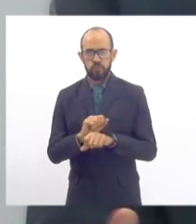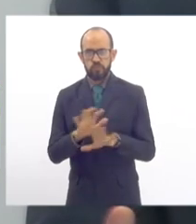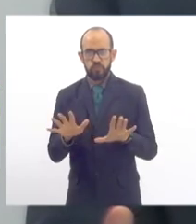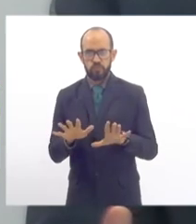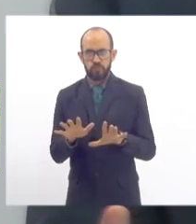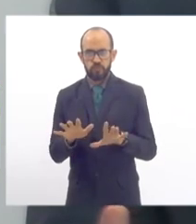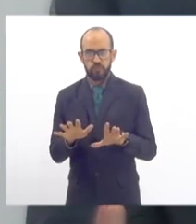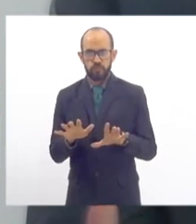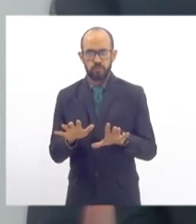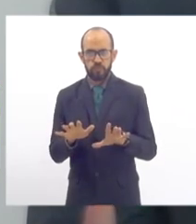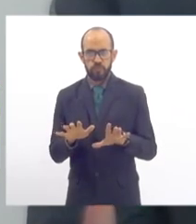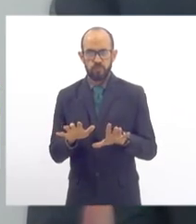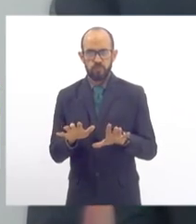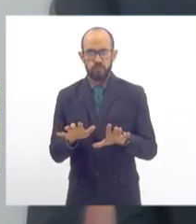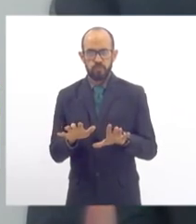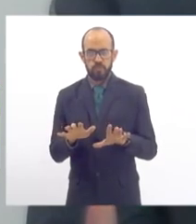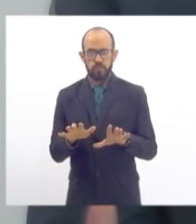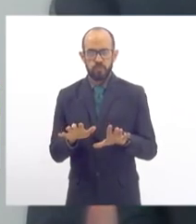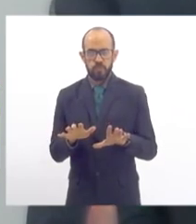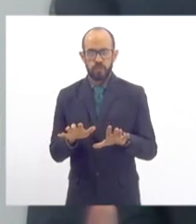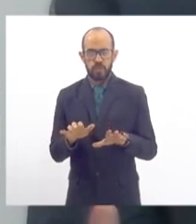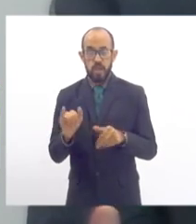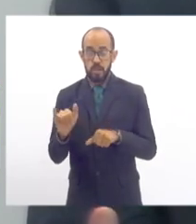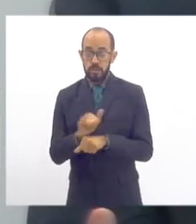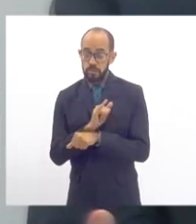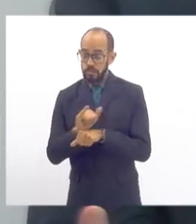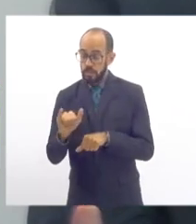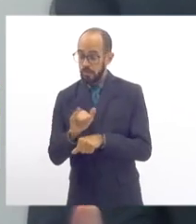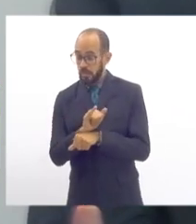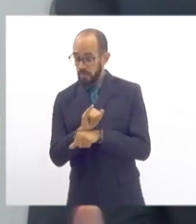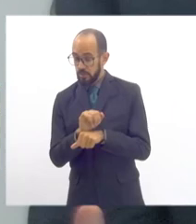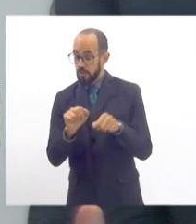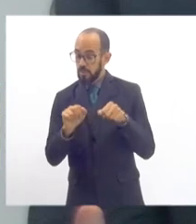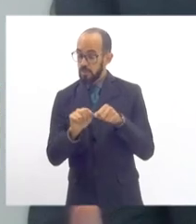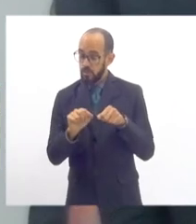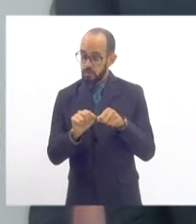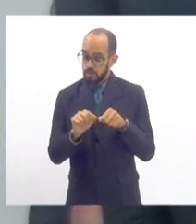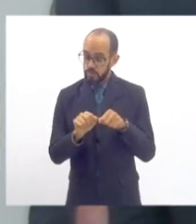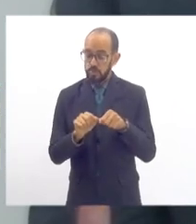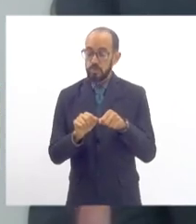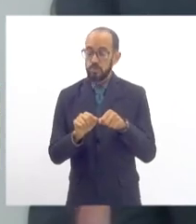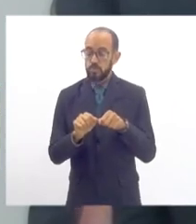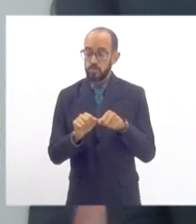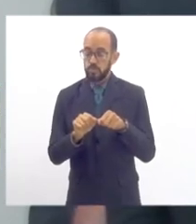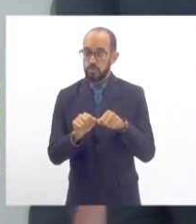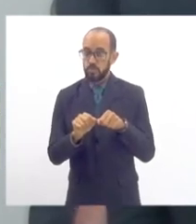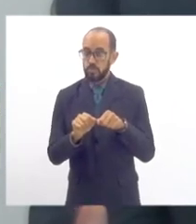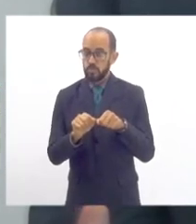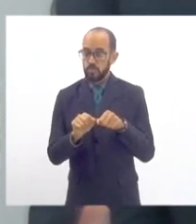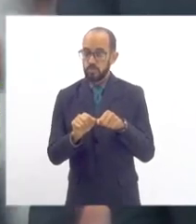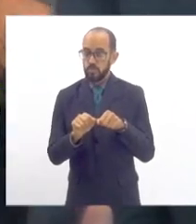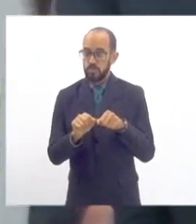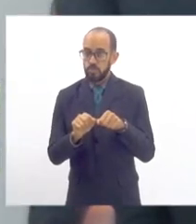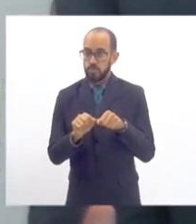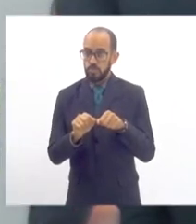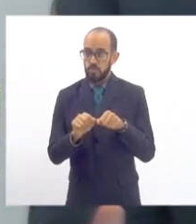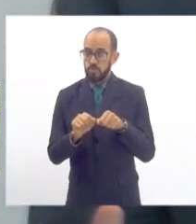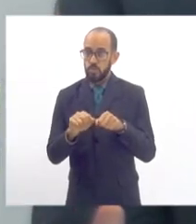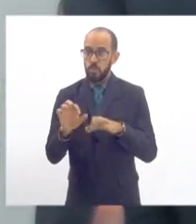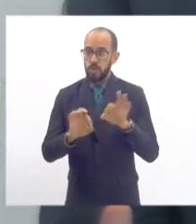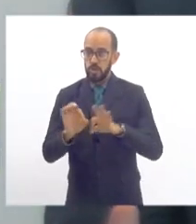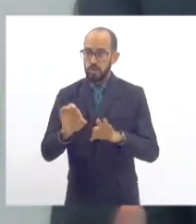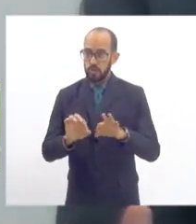seguinte, a forma como está sendo tratado a mobilização de forma organizadora